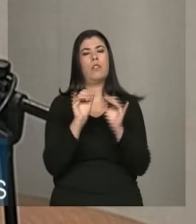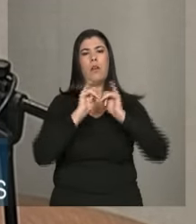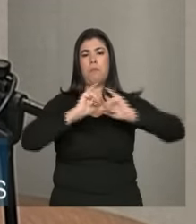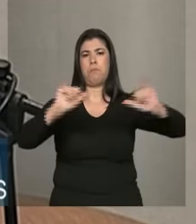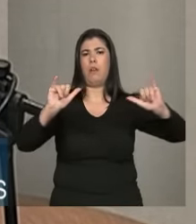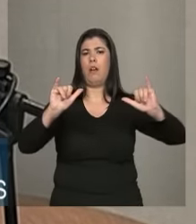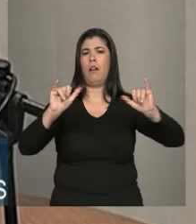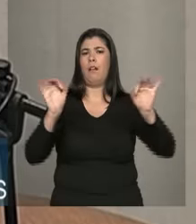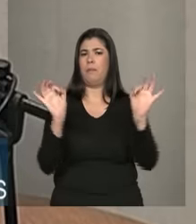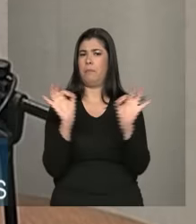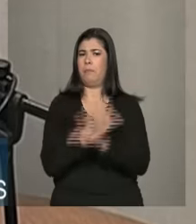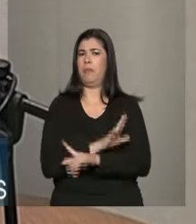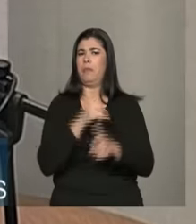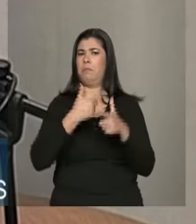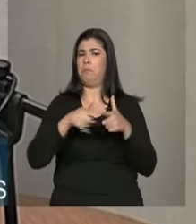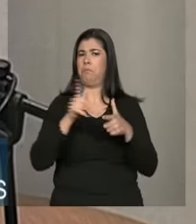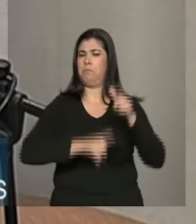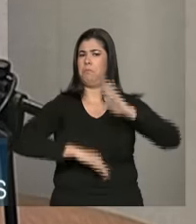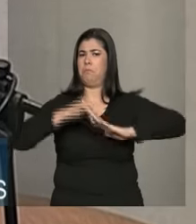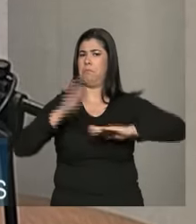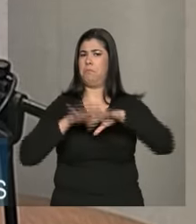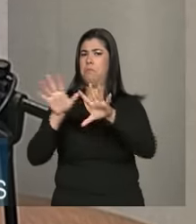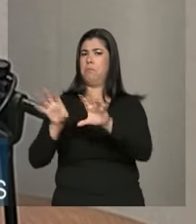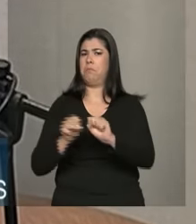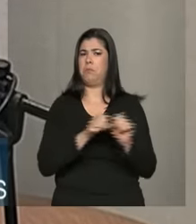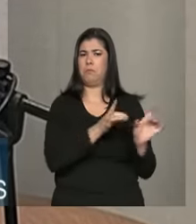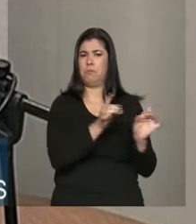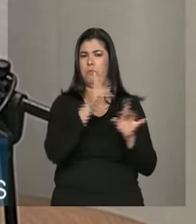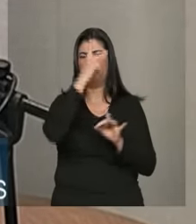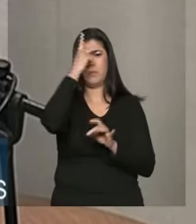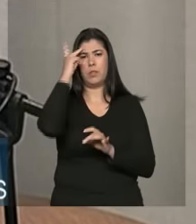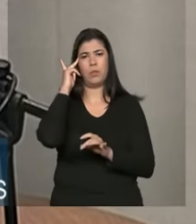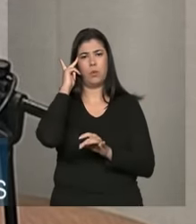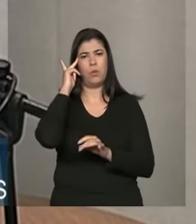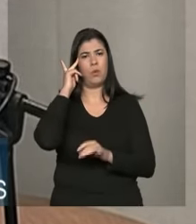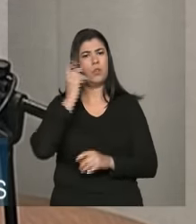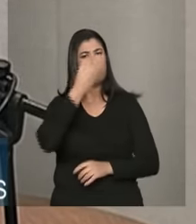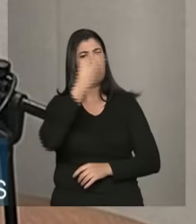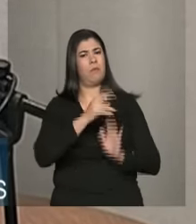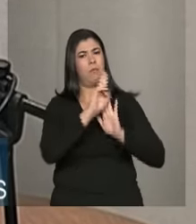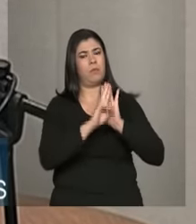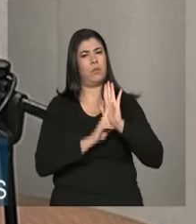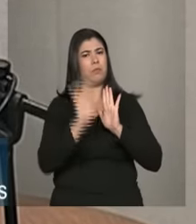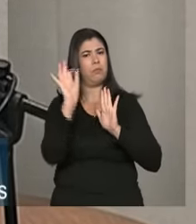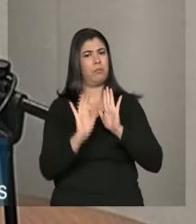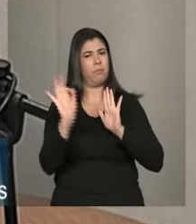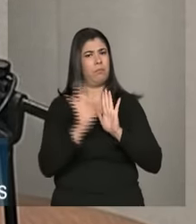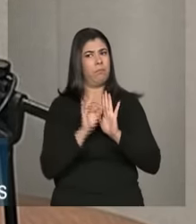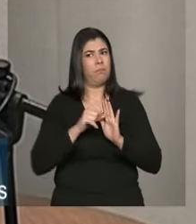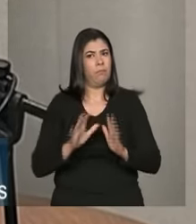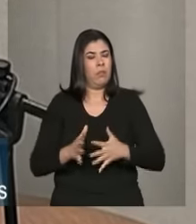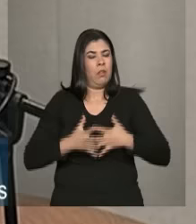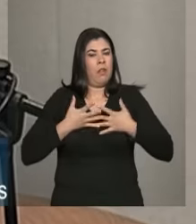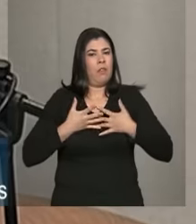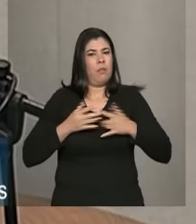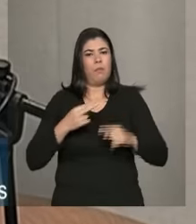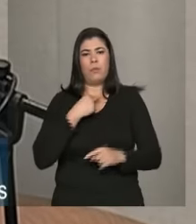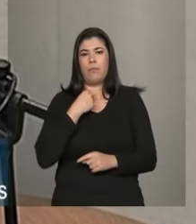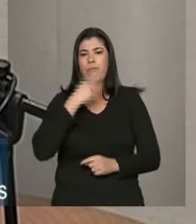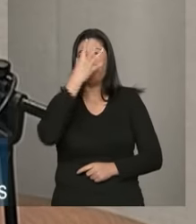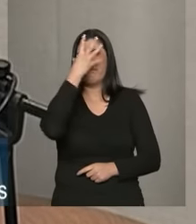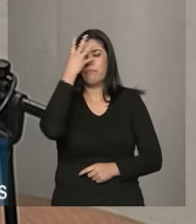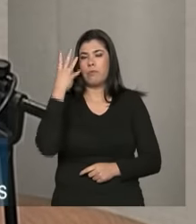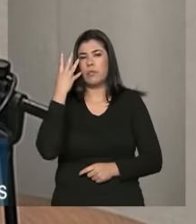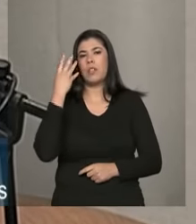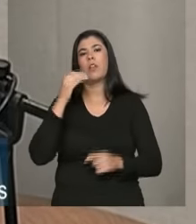erradicação as estatísticas assombram porém não há como deixar de mencionar o importante